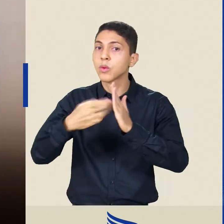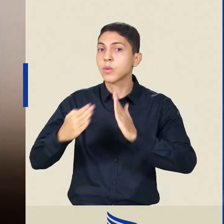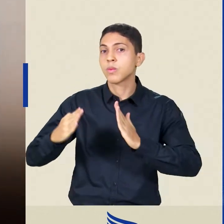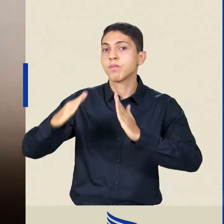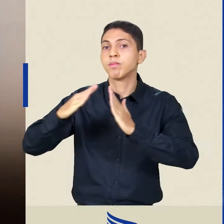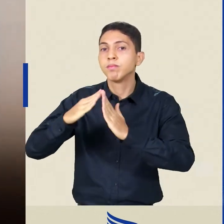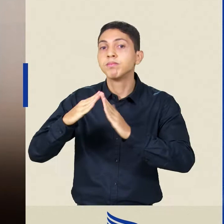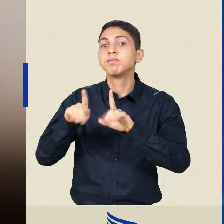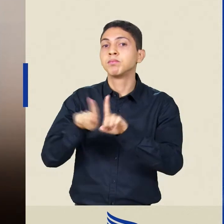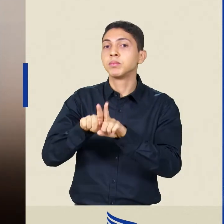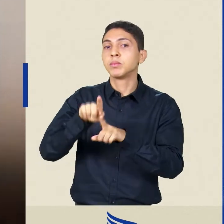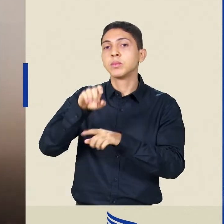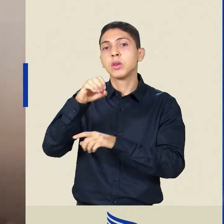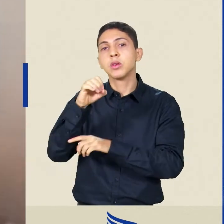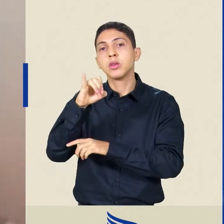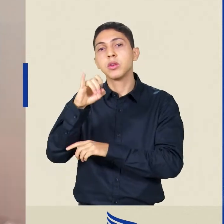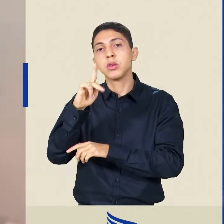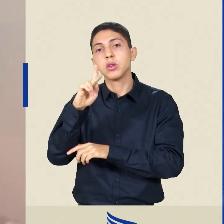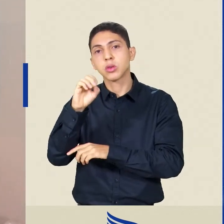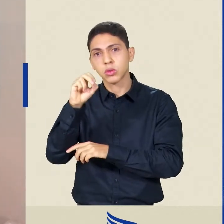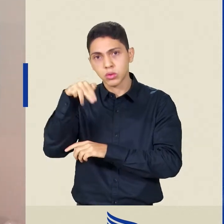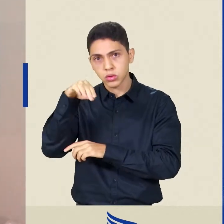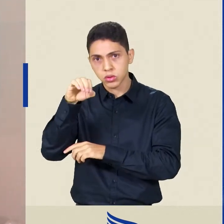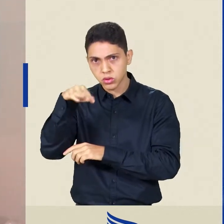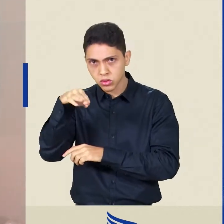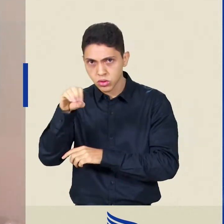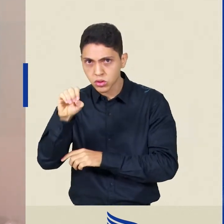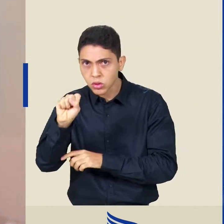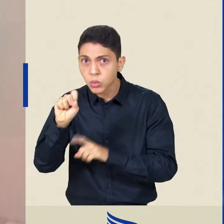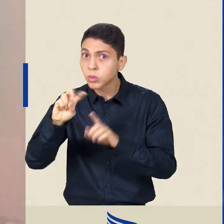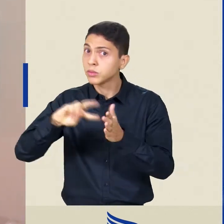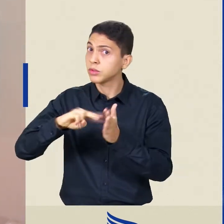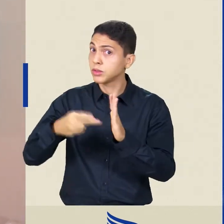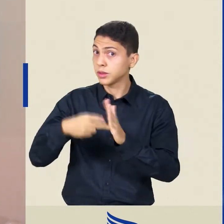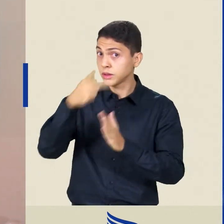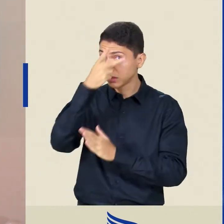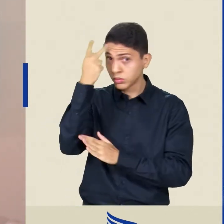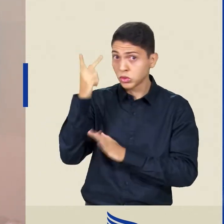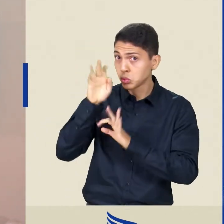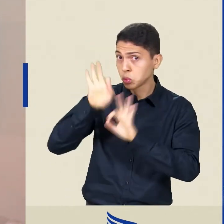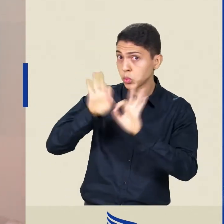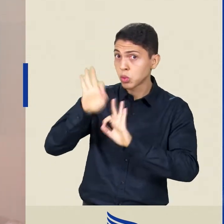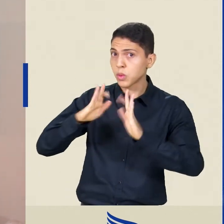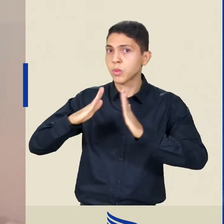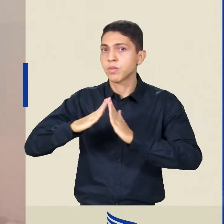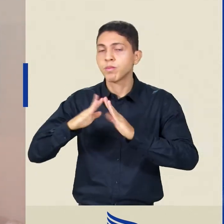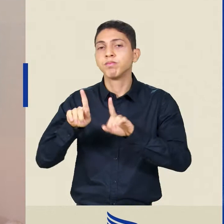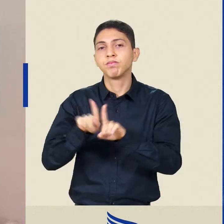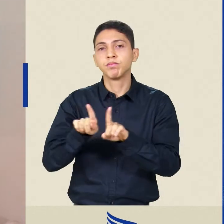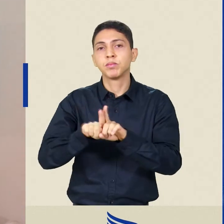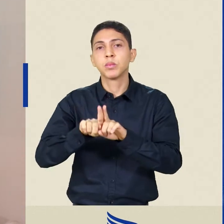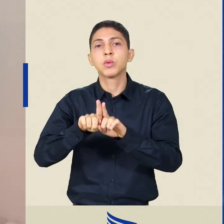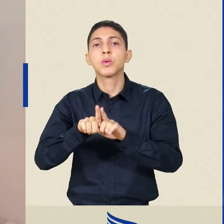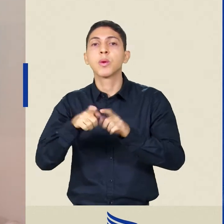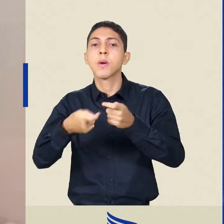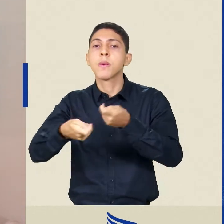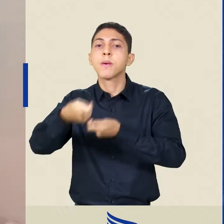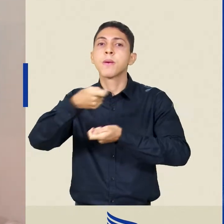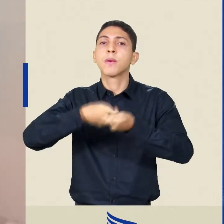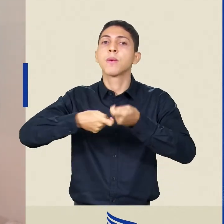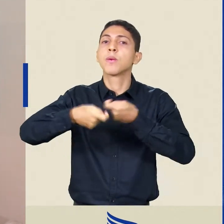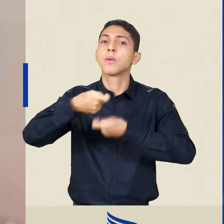Oikonomos é o que guarda a casa, é o mordomo. Oikonomia é um substantivo abstrato,